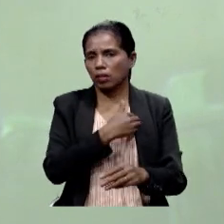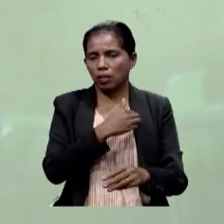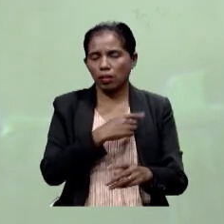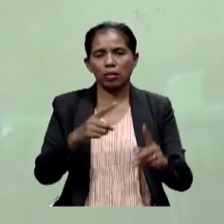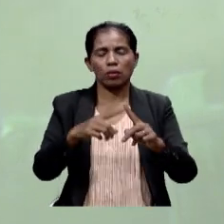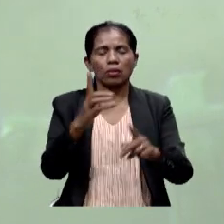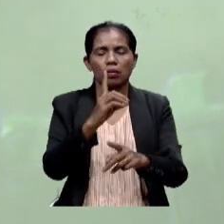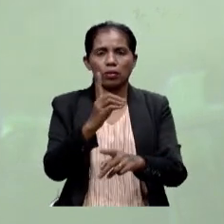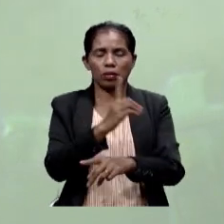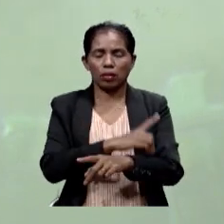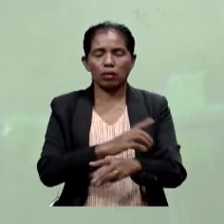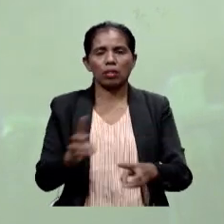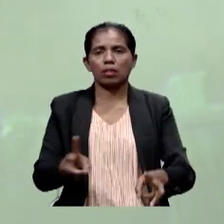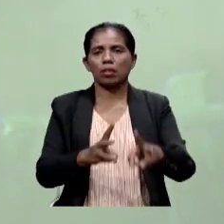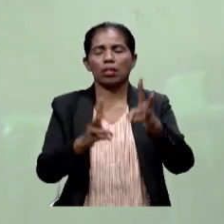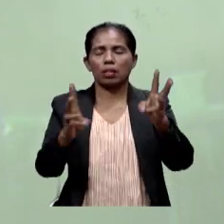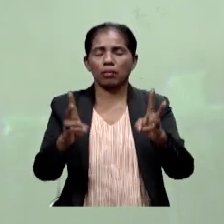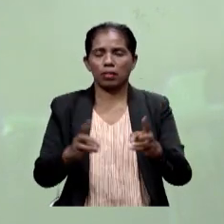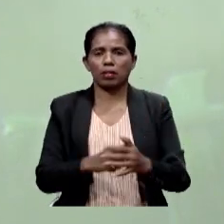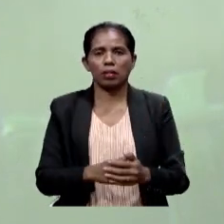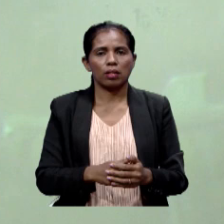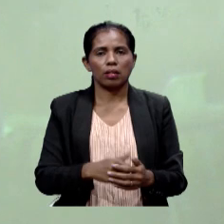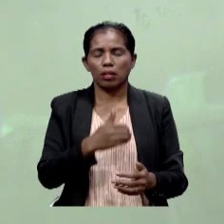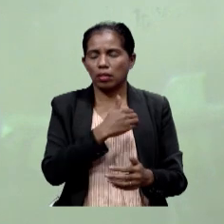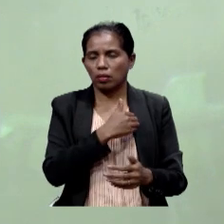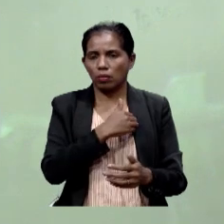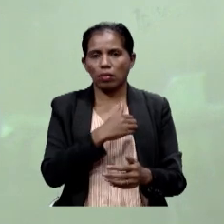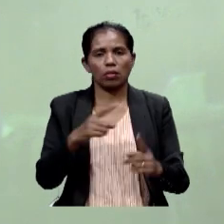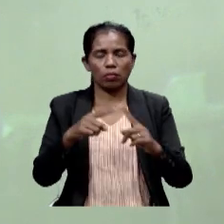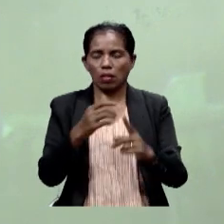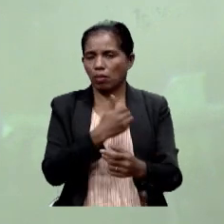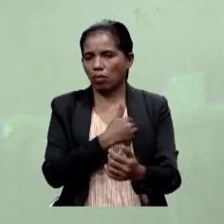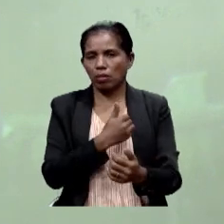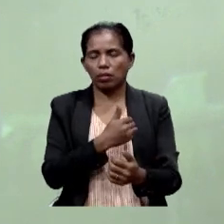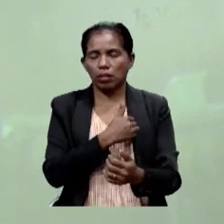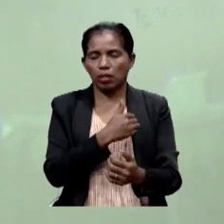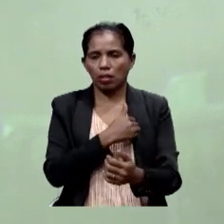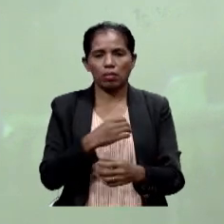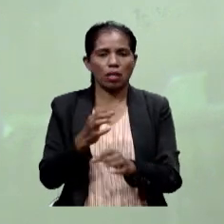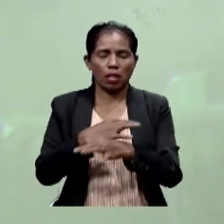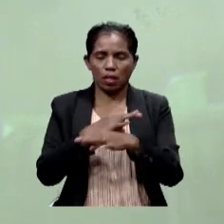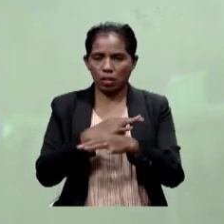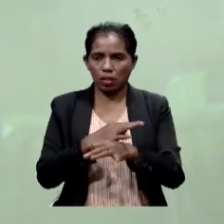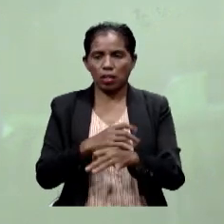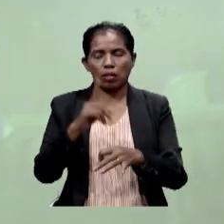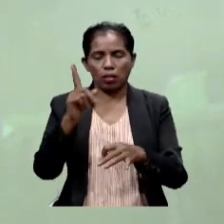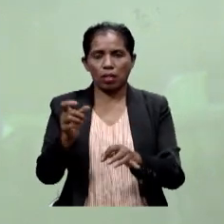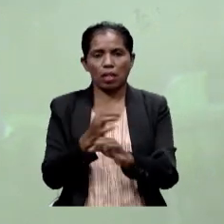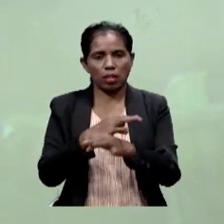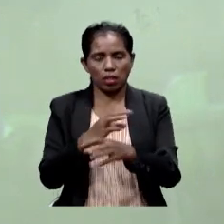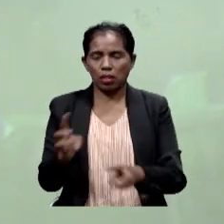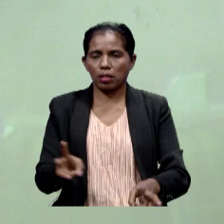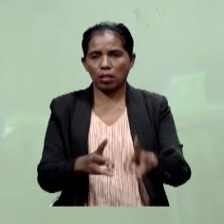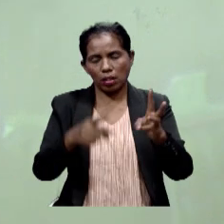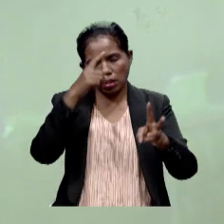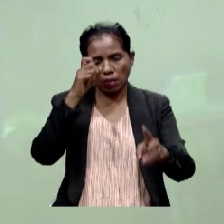estrada para a guia, estrada para aquele caídemos, estou agora até data, lá ia, ira para tu boa estrada, né? Tamba